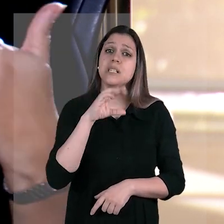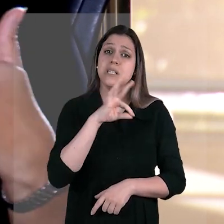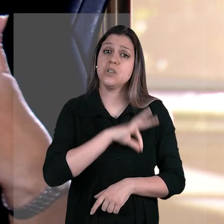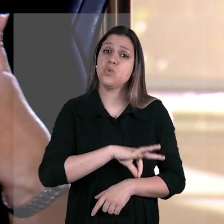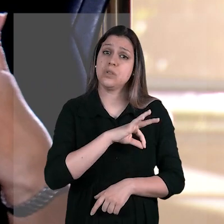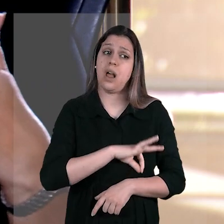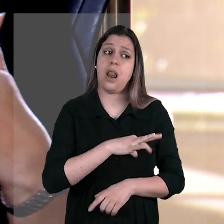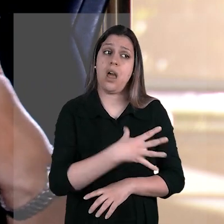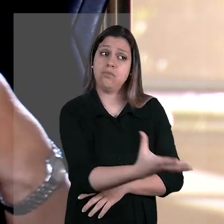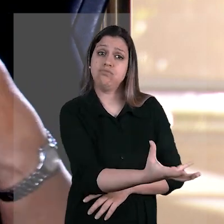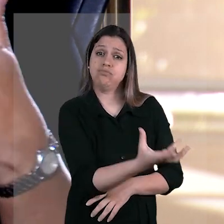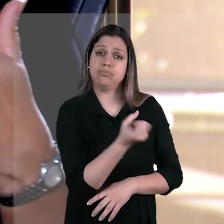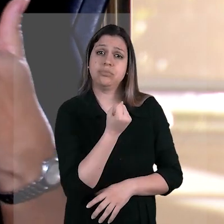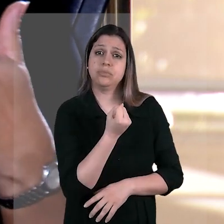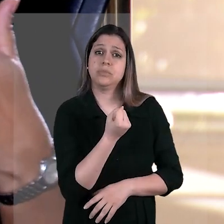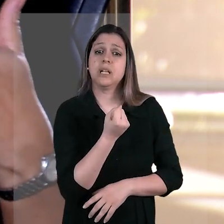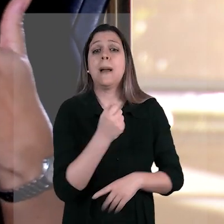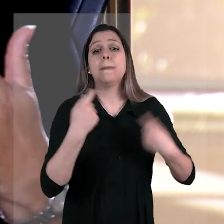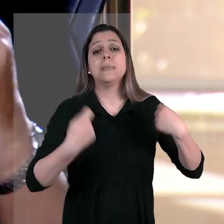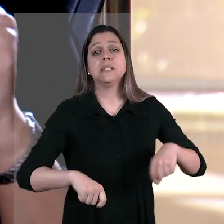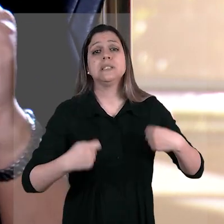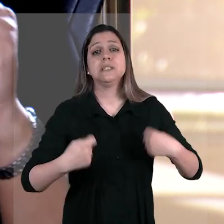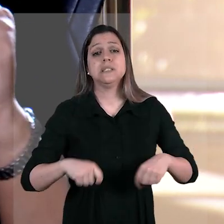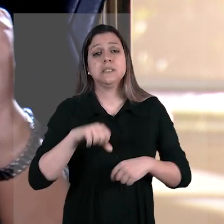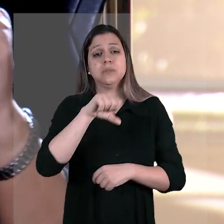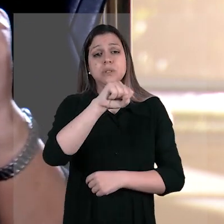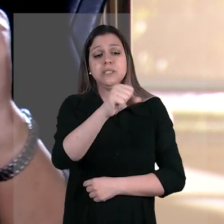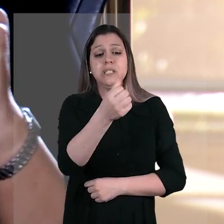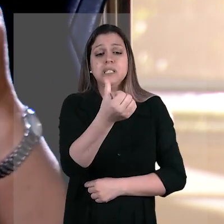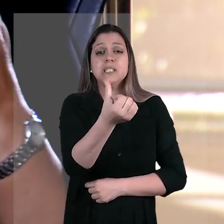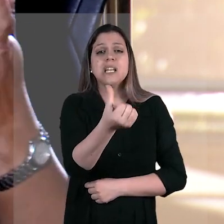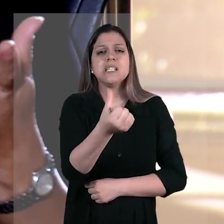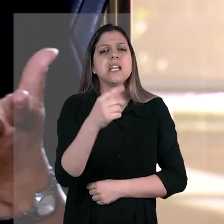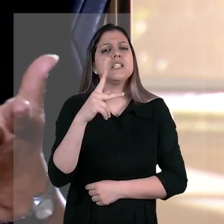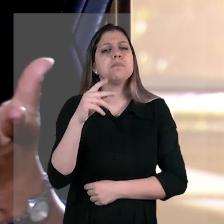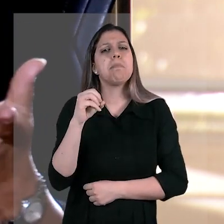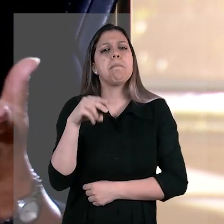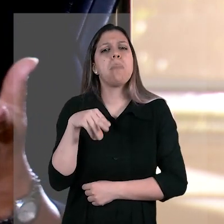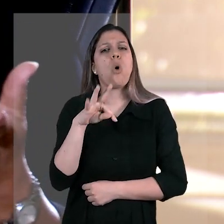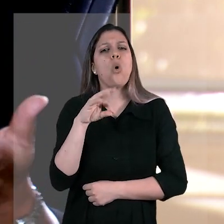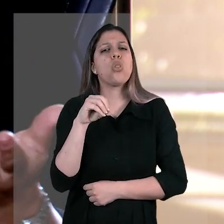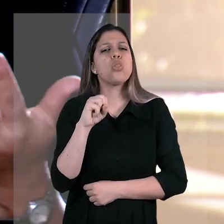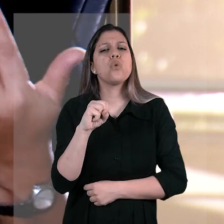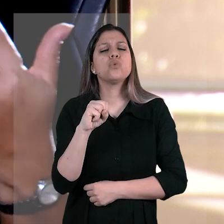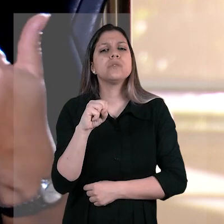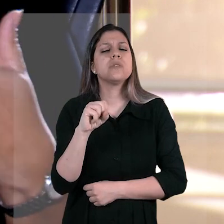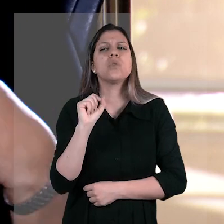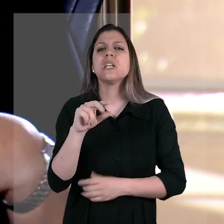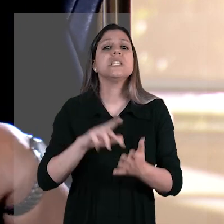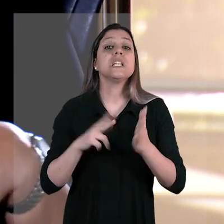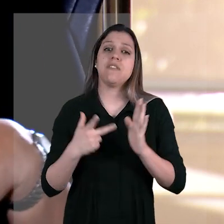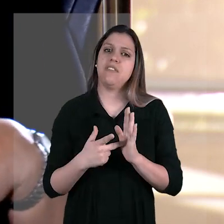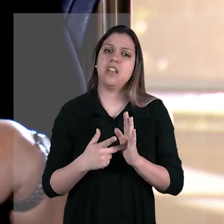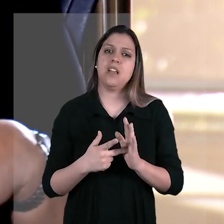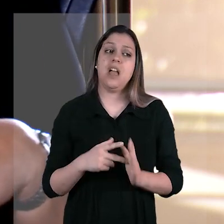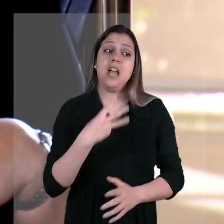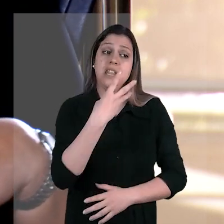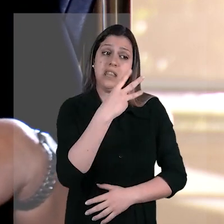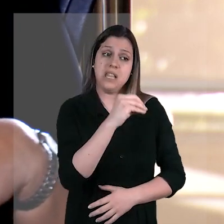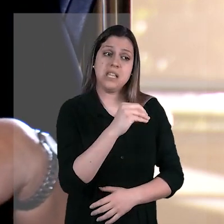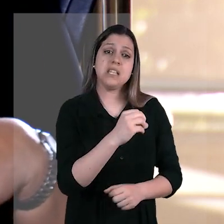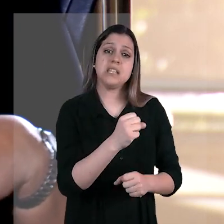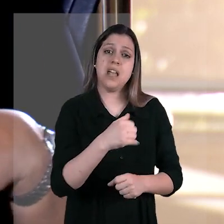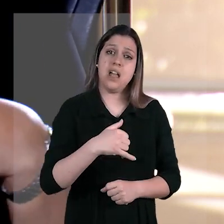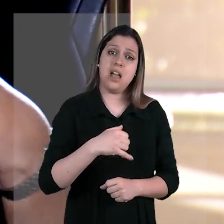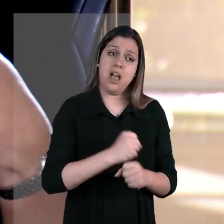esse teto, tá? Ela tem que ter 86 pontos. O que significa isso? 30 anos de